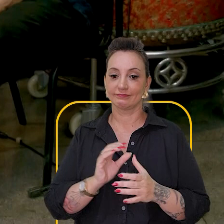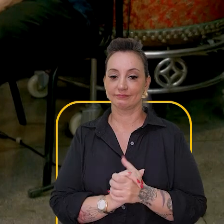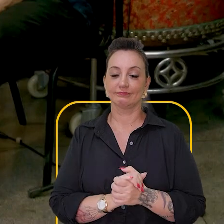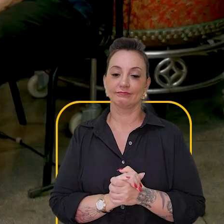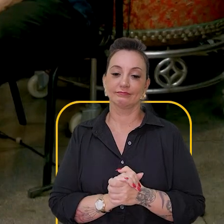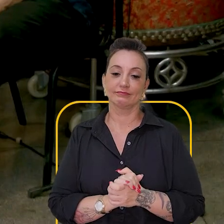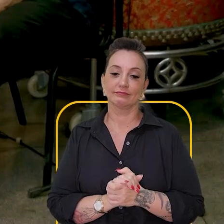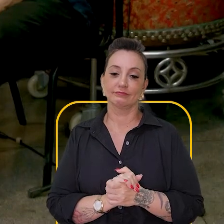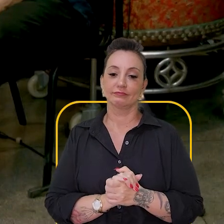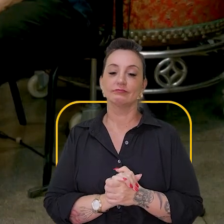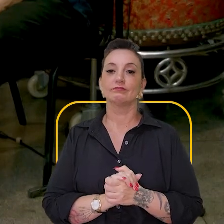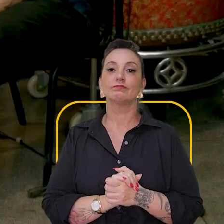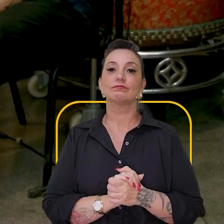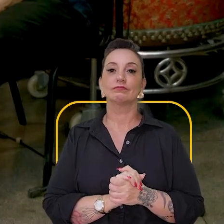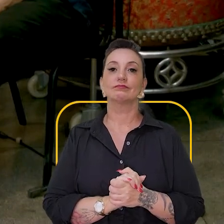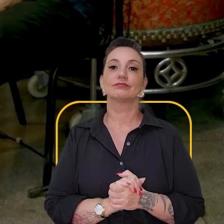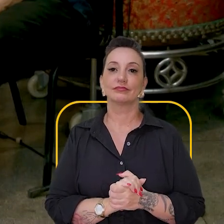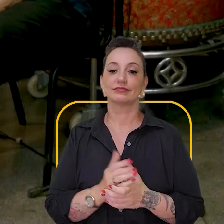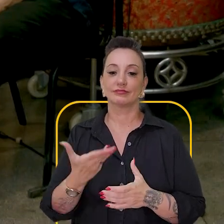flexões